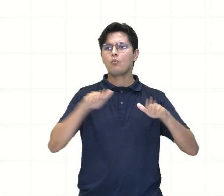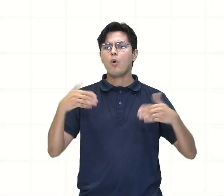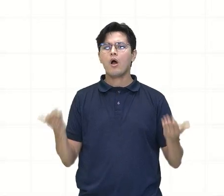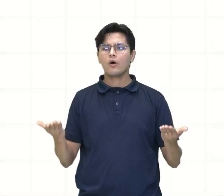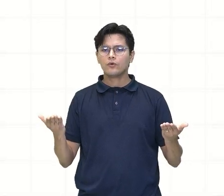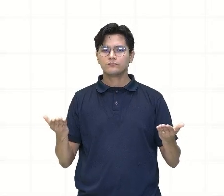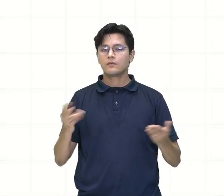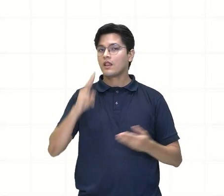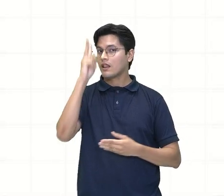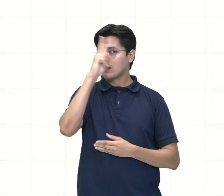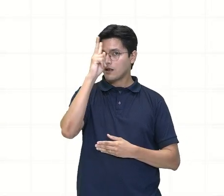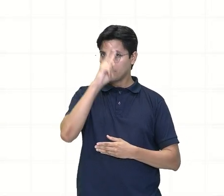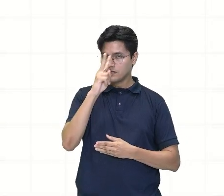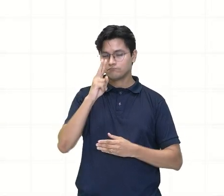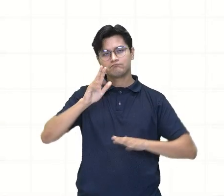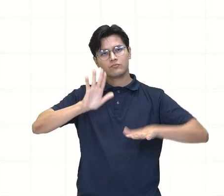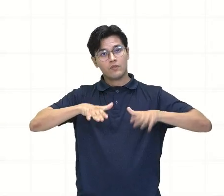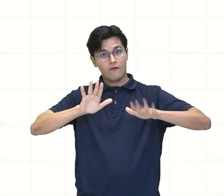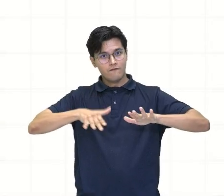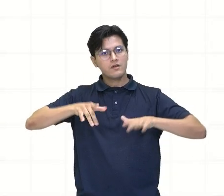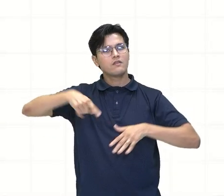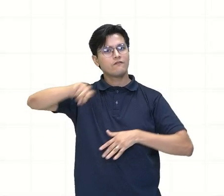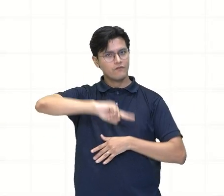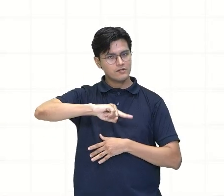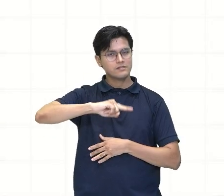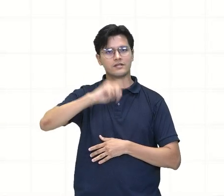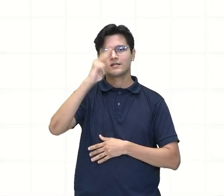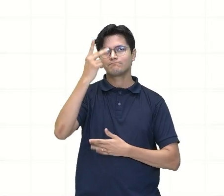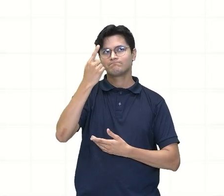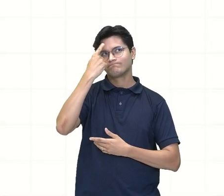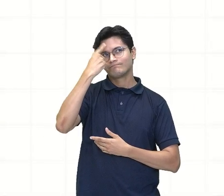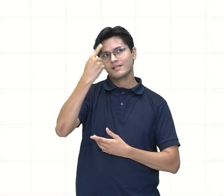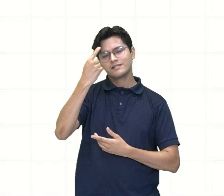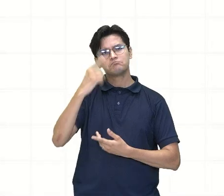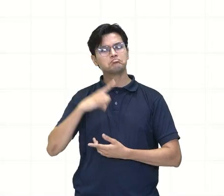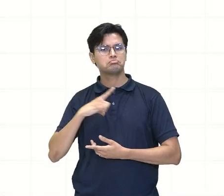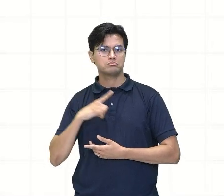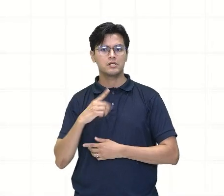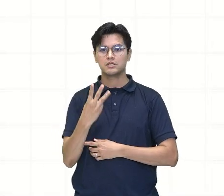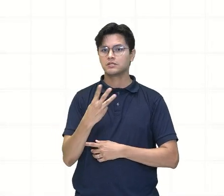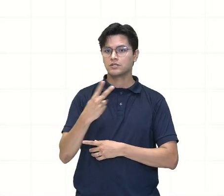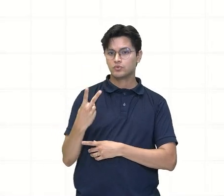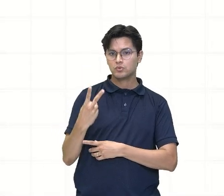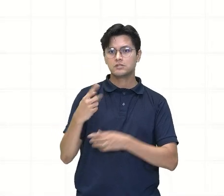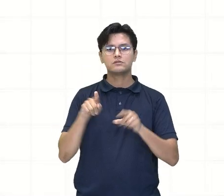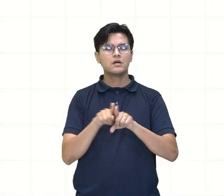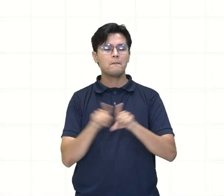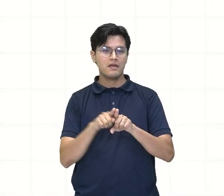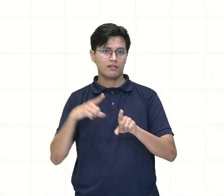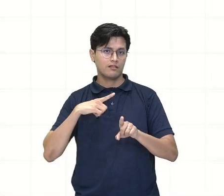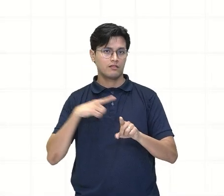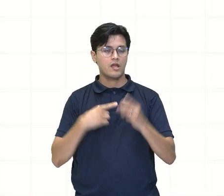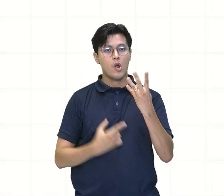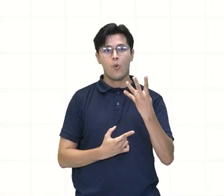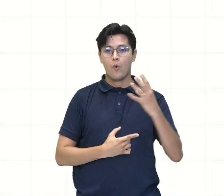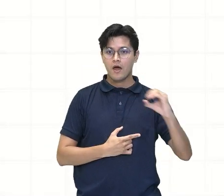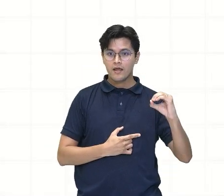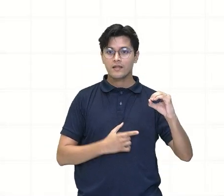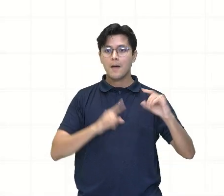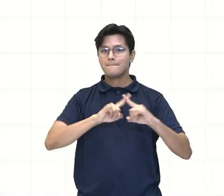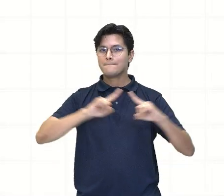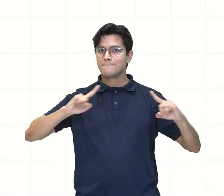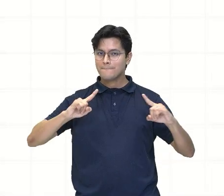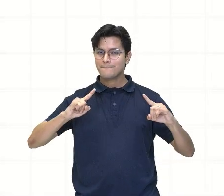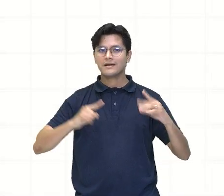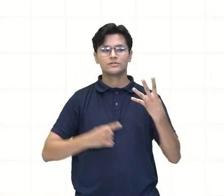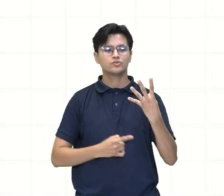bem dizer, professor, tem o 32 e tem o 40. Porém, o 40, pessoal, ele